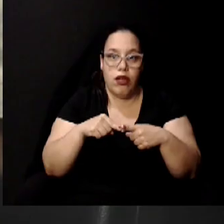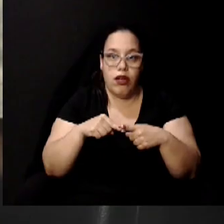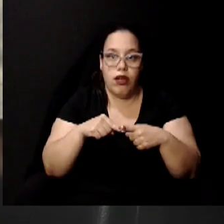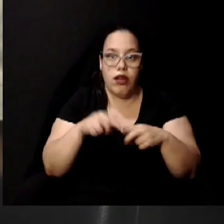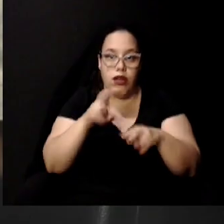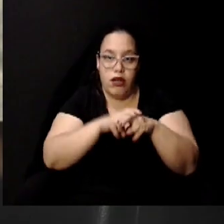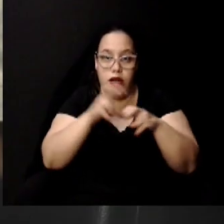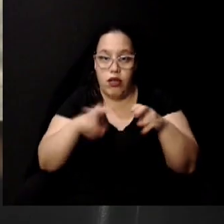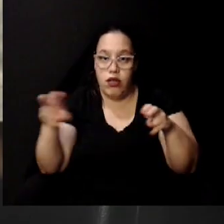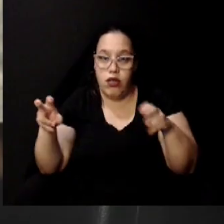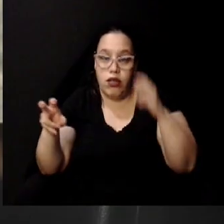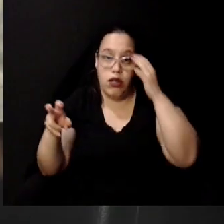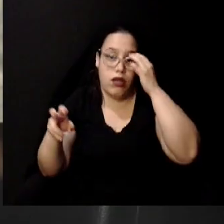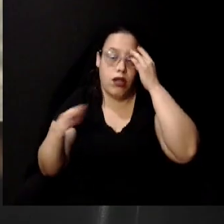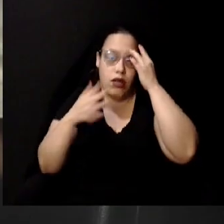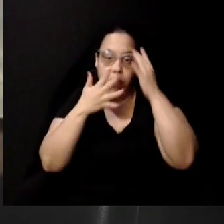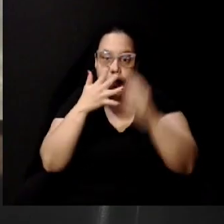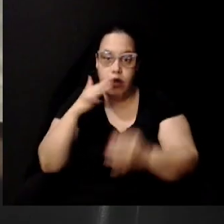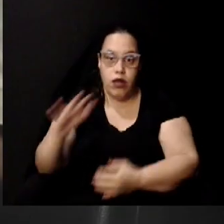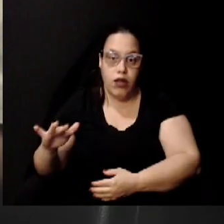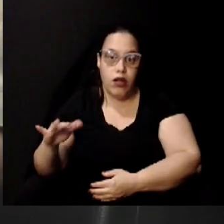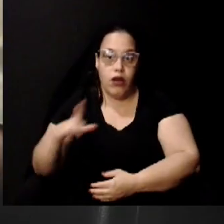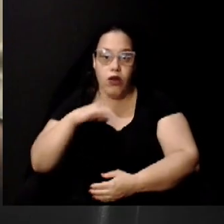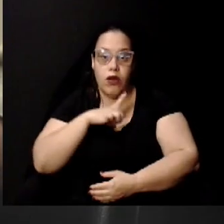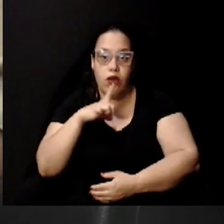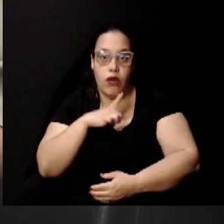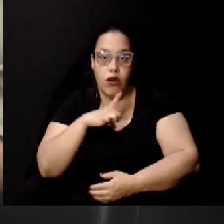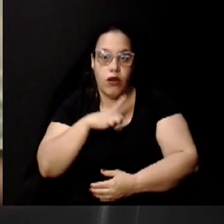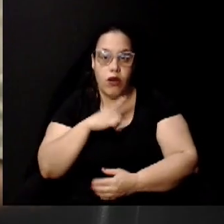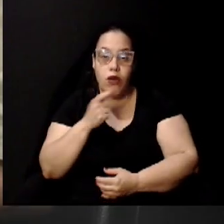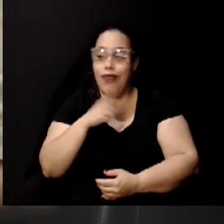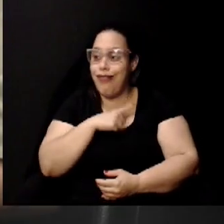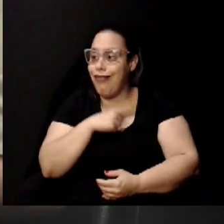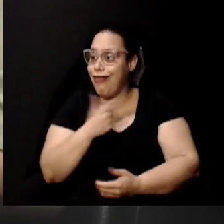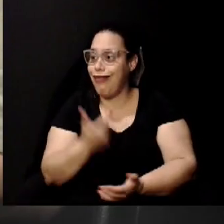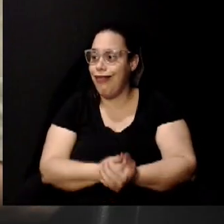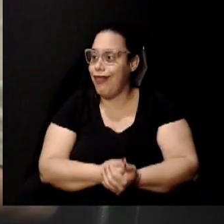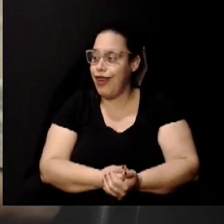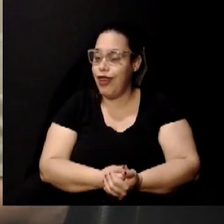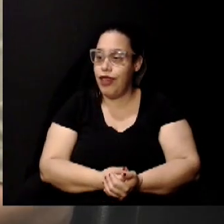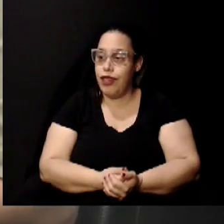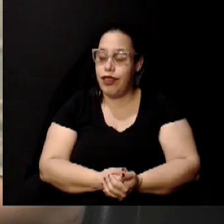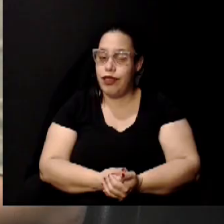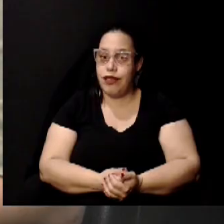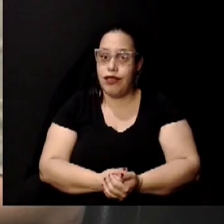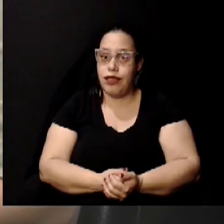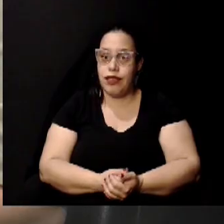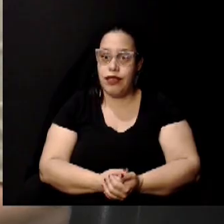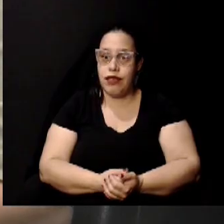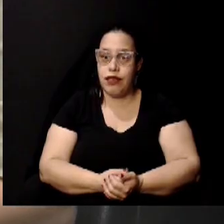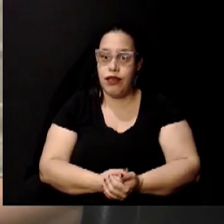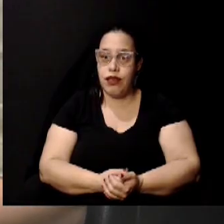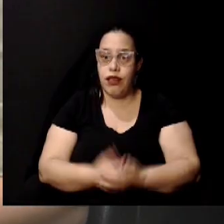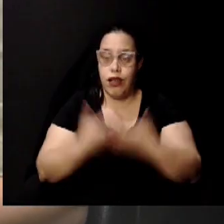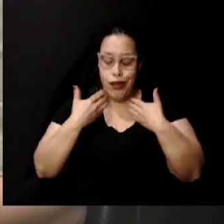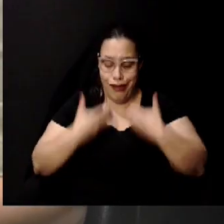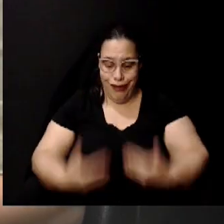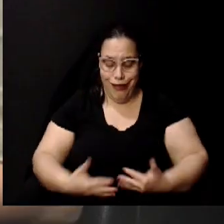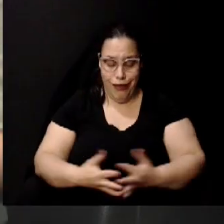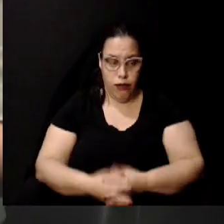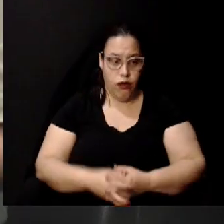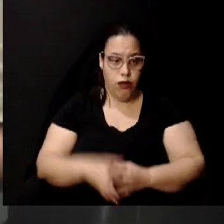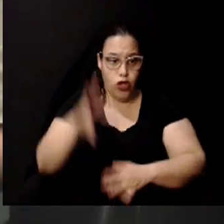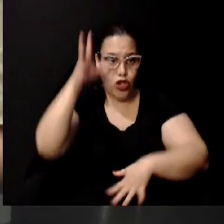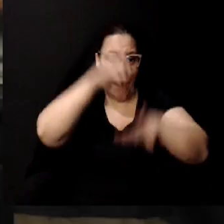aquela criança vai ter alguma condição, a criança não tem condição corpórea de aprender.